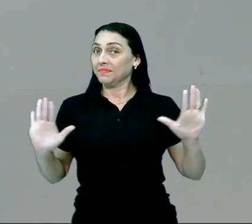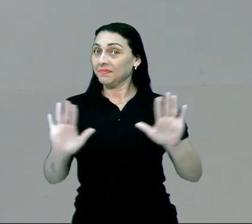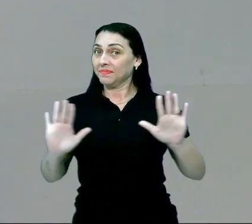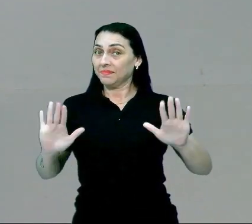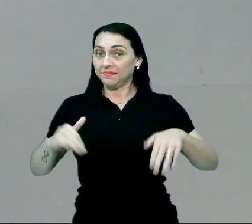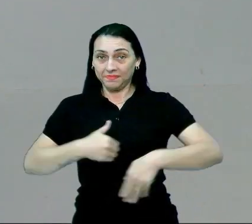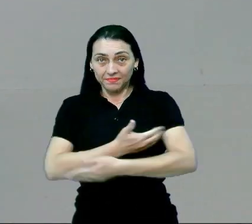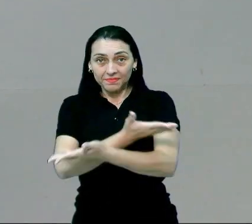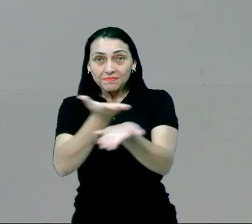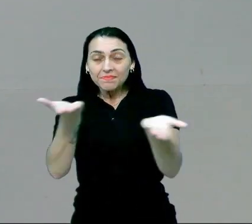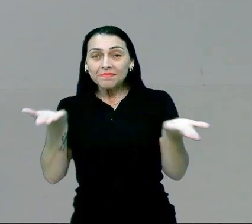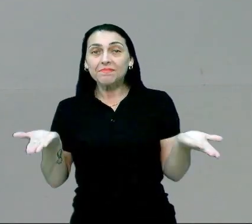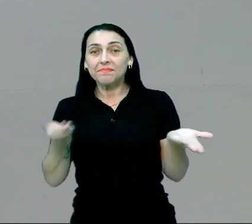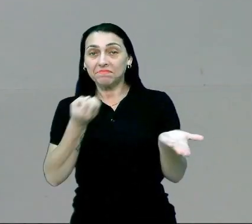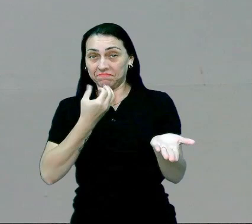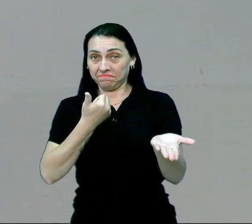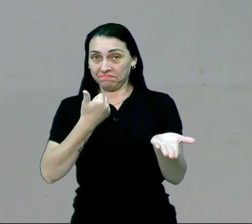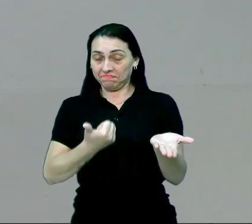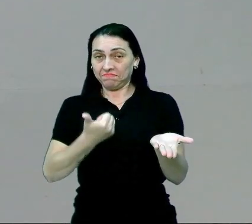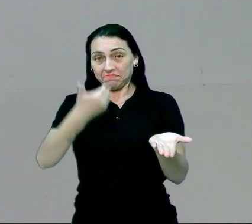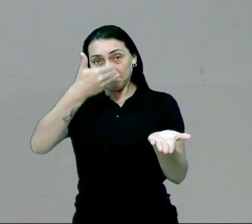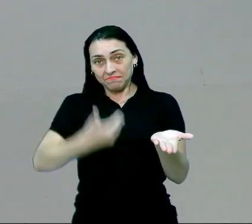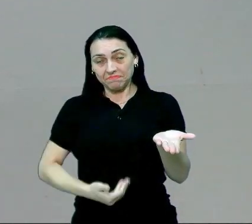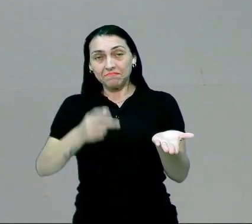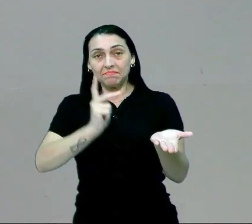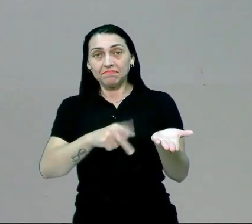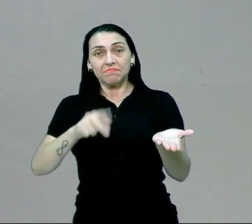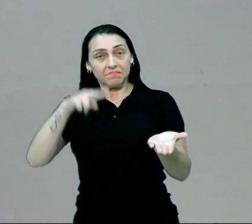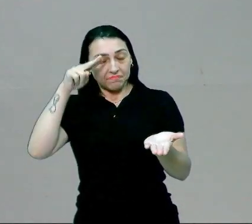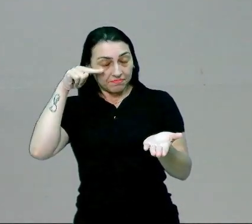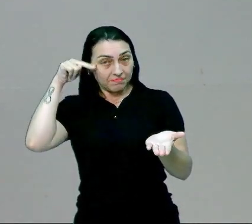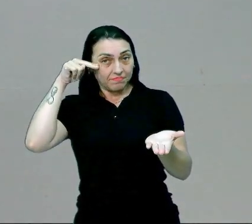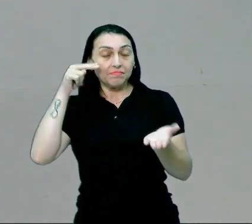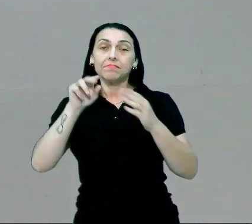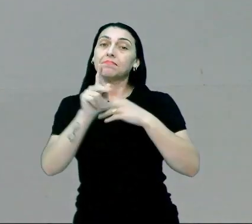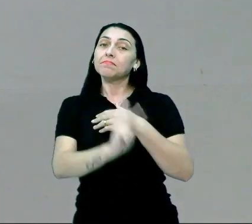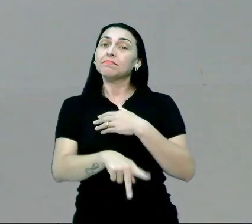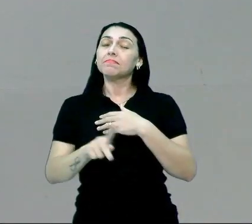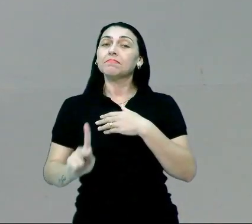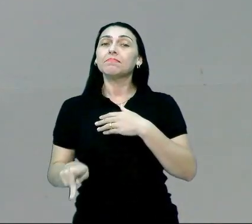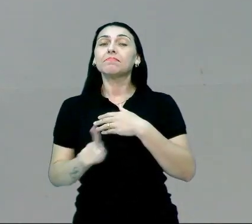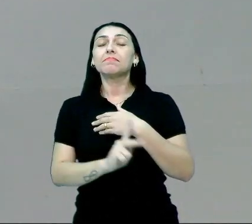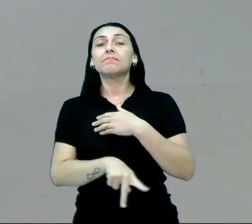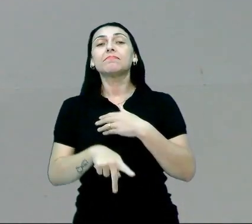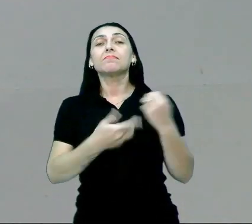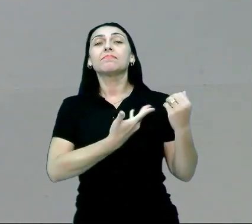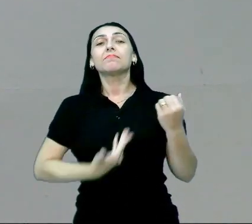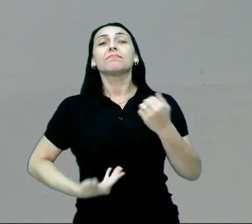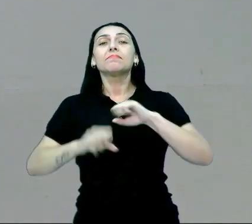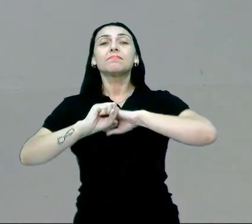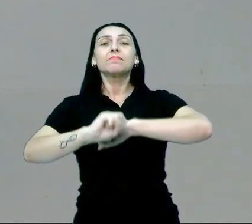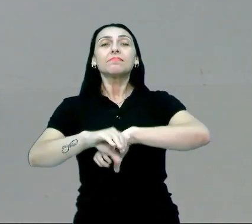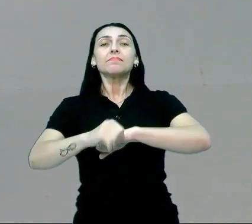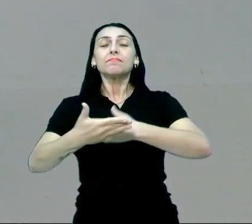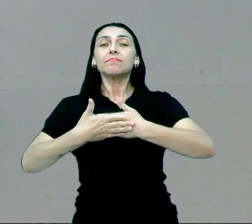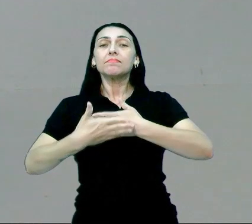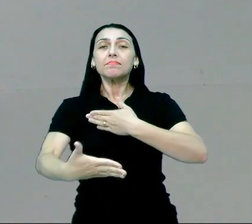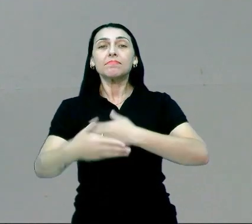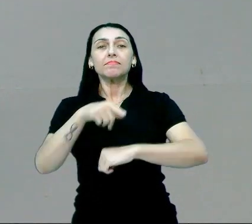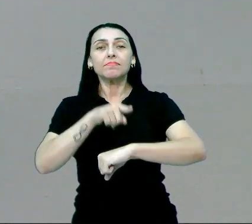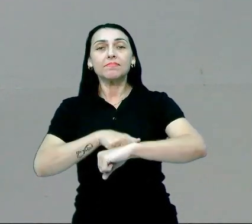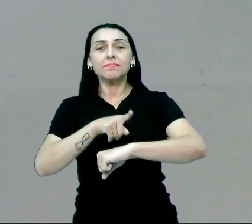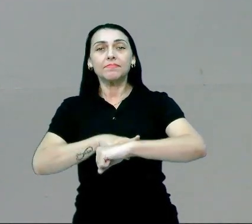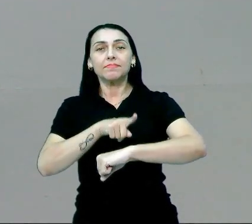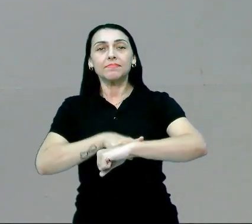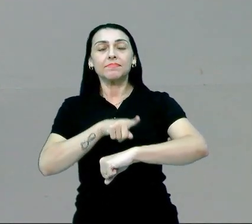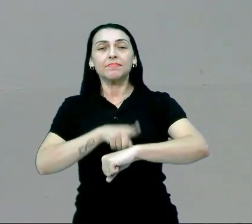Olá a todos vocês, tudo bem? Eu sou o professor Ney Araújo, professor da Rede Pública de Ensino, e a partir